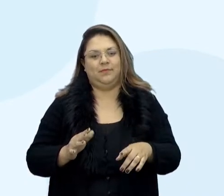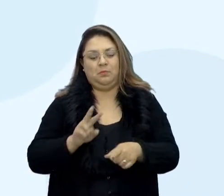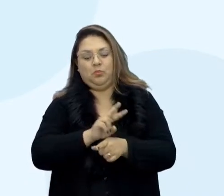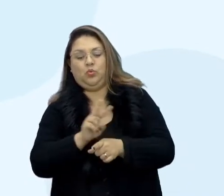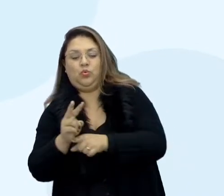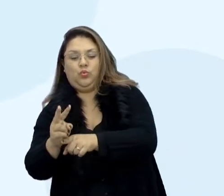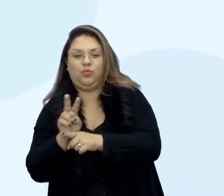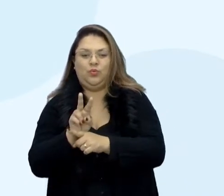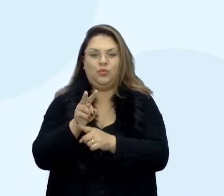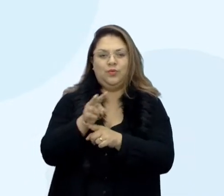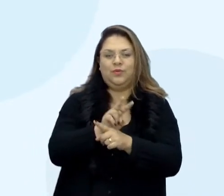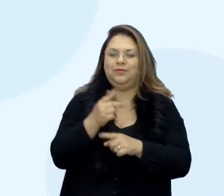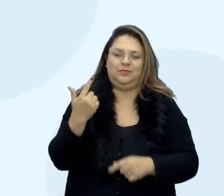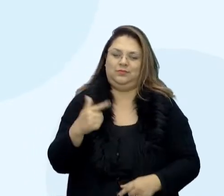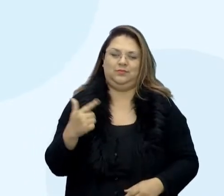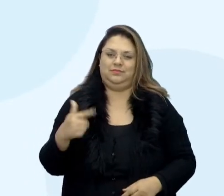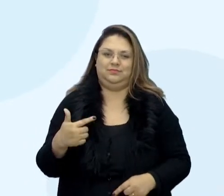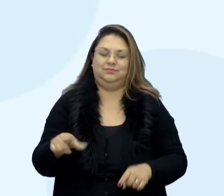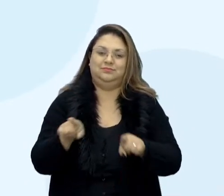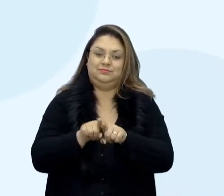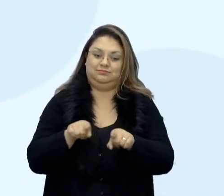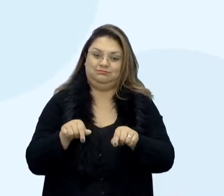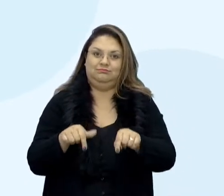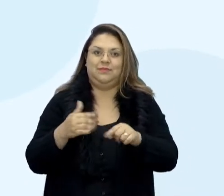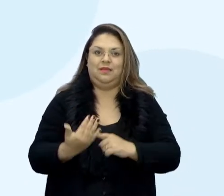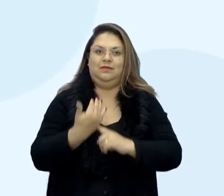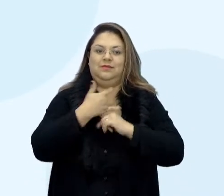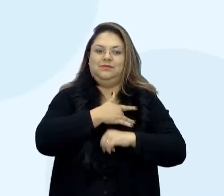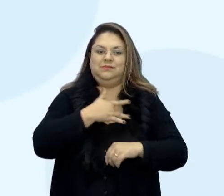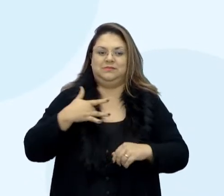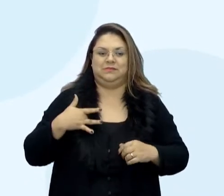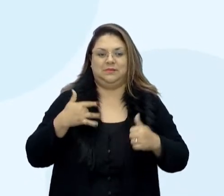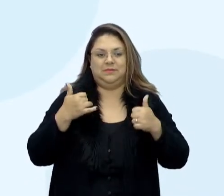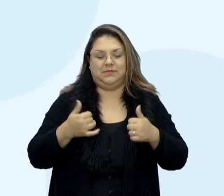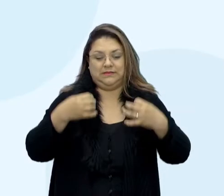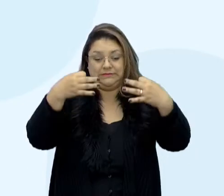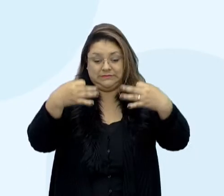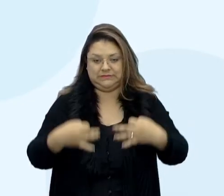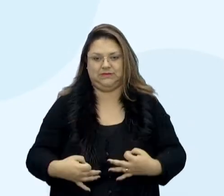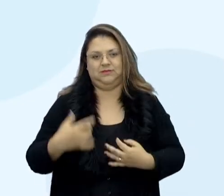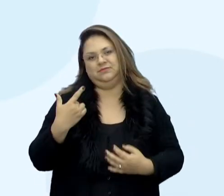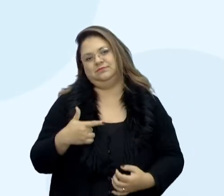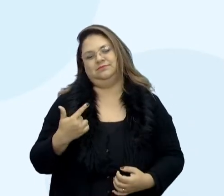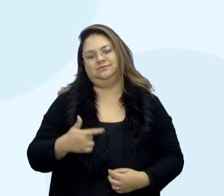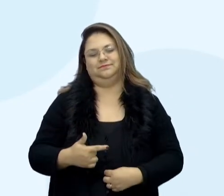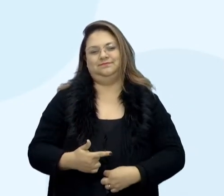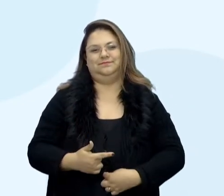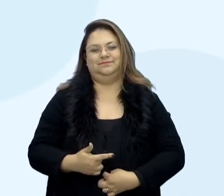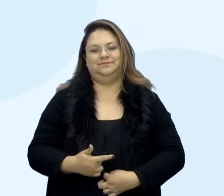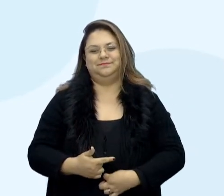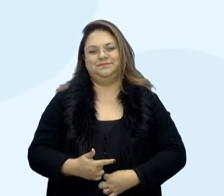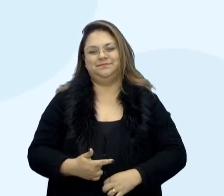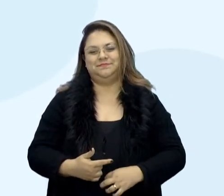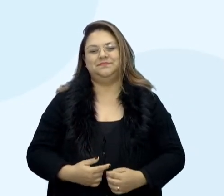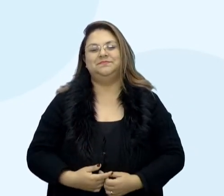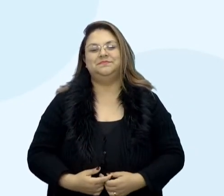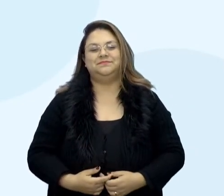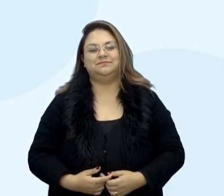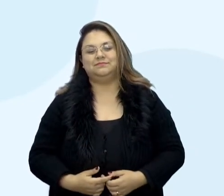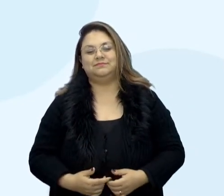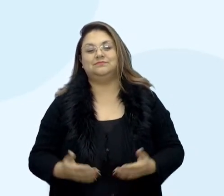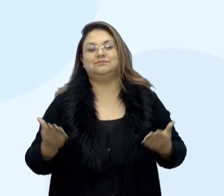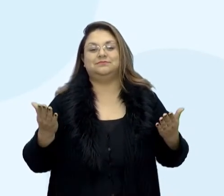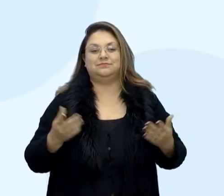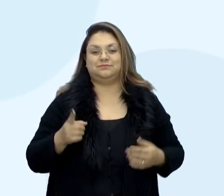impermeabilização, também não é adequado. O adequado é realmente o aterro sanitário. Joinha? E tem aí